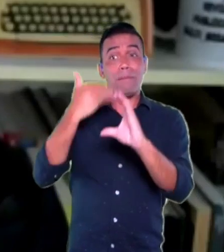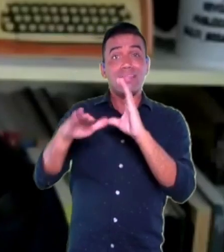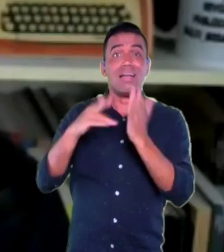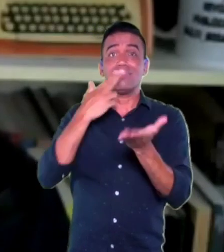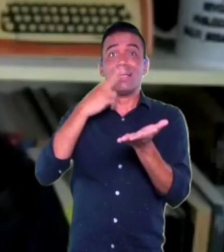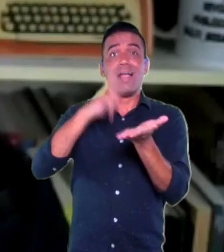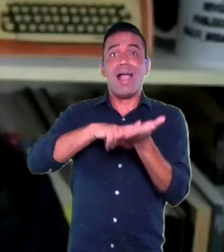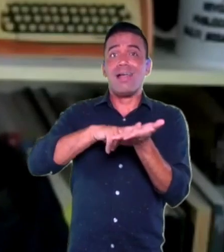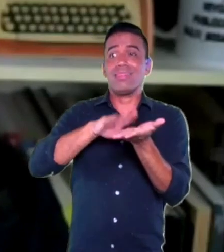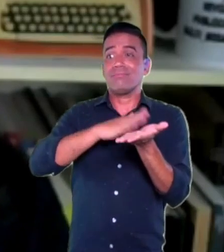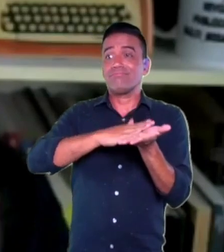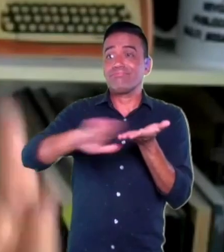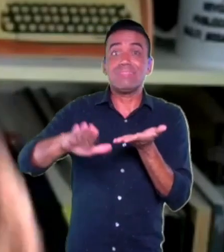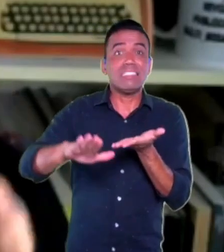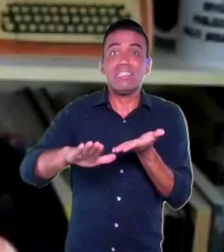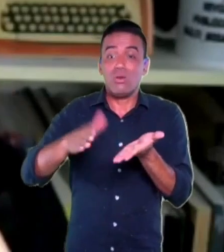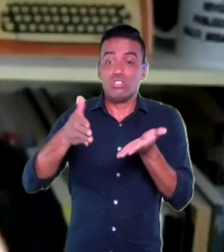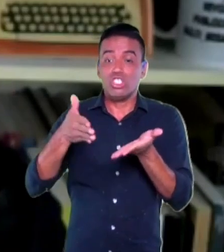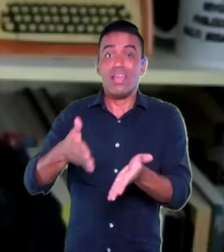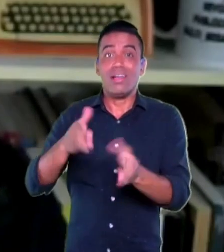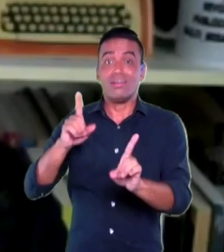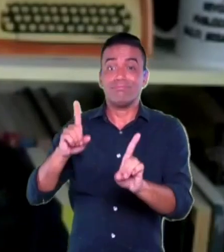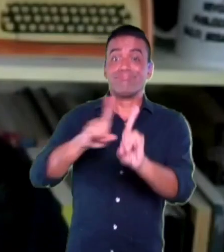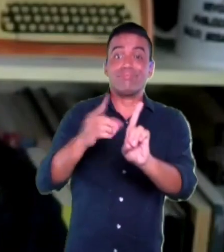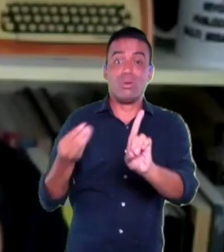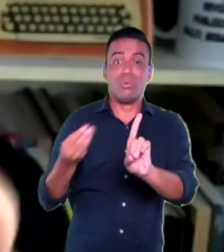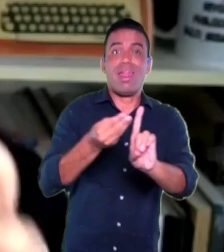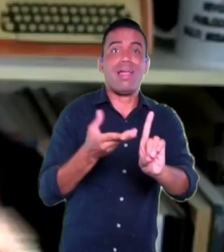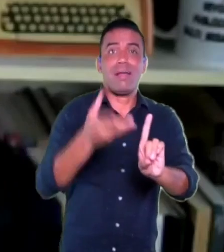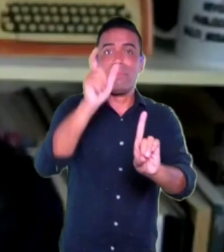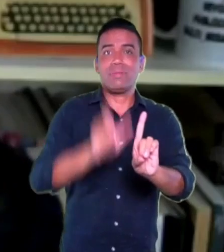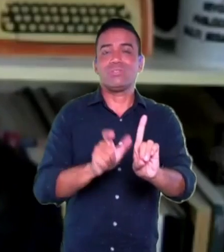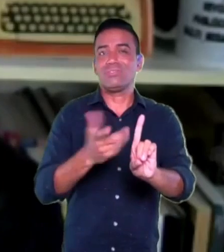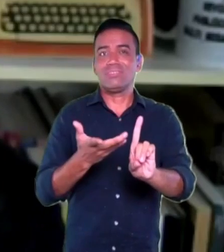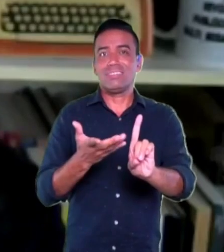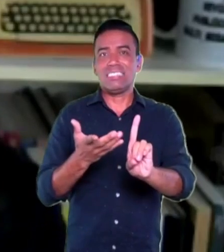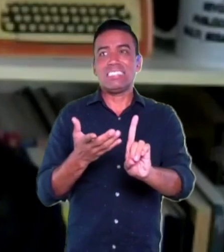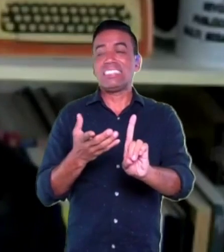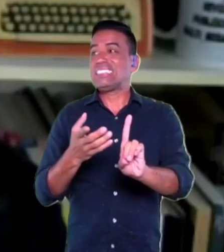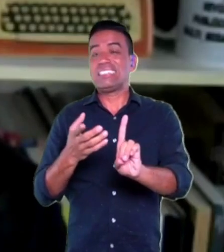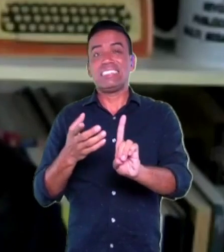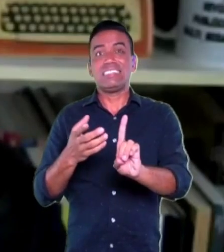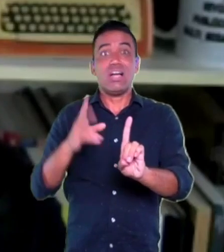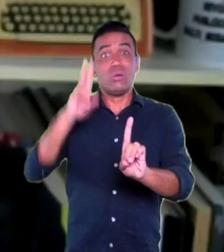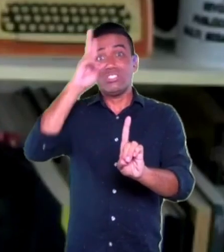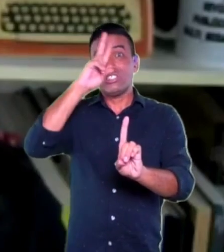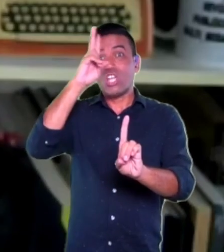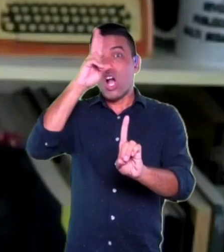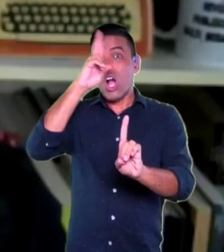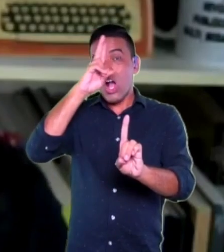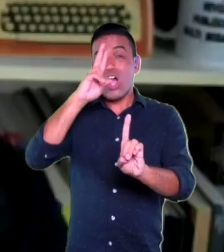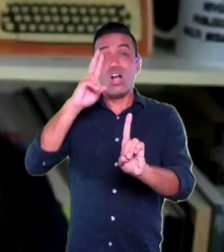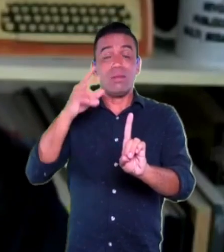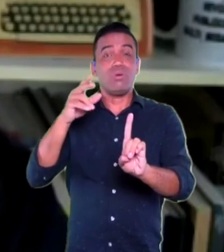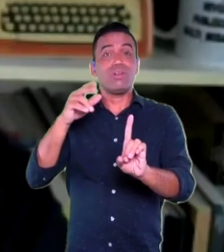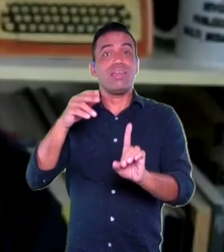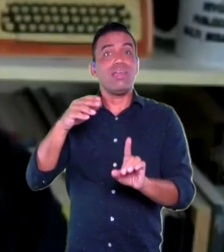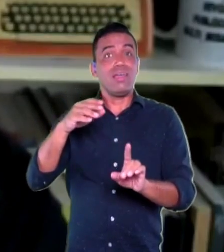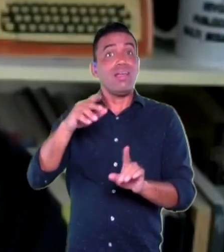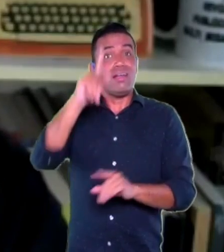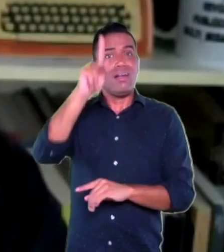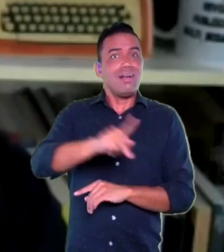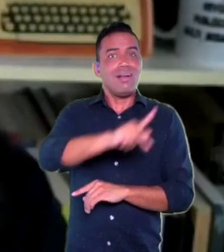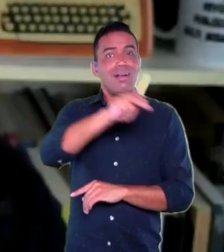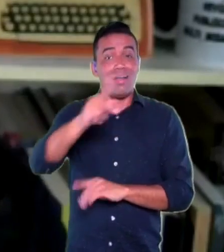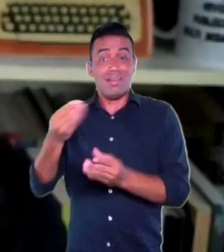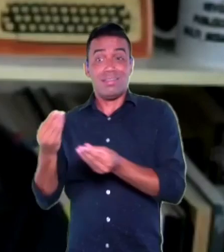né? Se você pensar, você vê que o nó ali daquela história é porque o Frei manda a mensagem